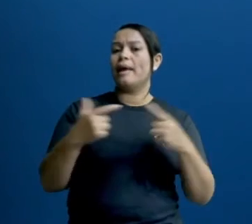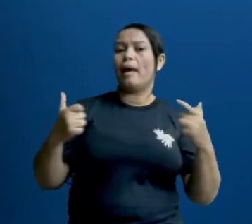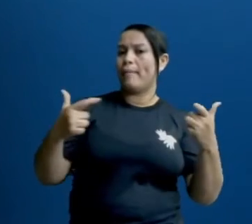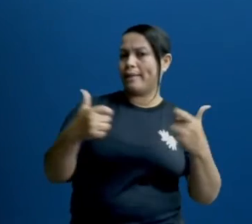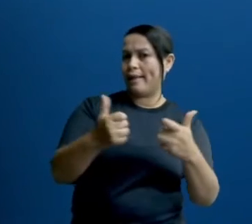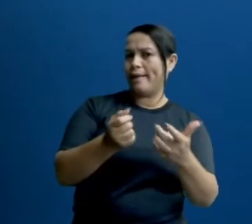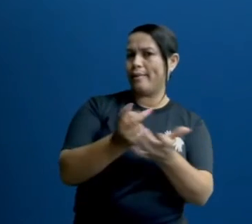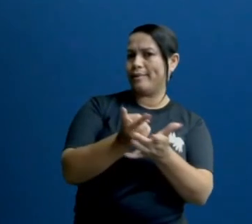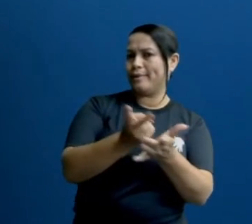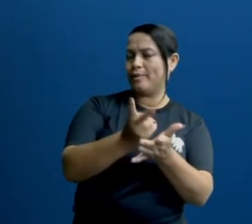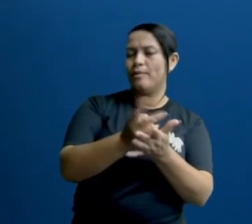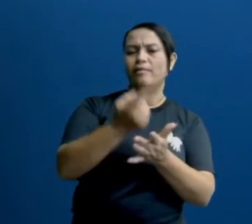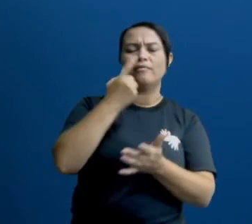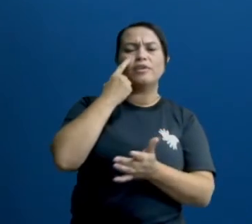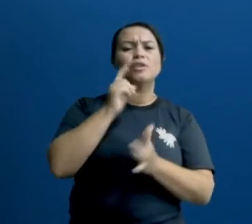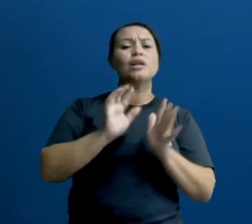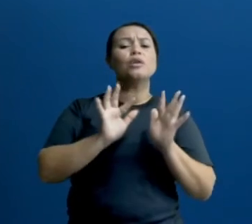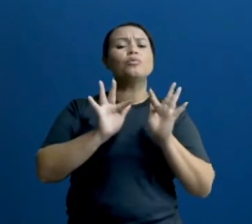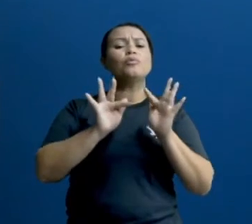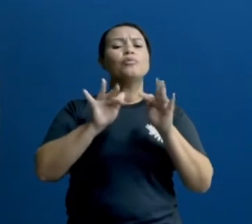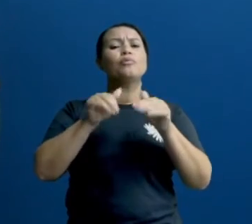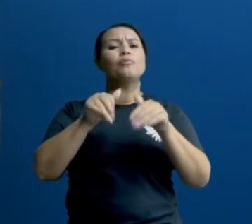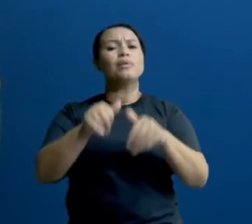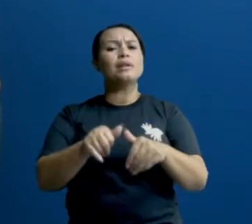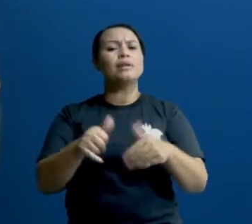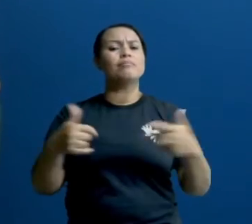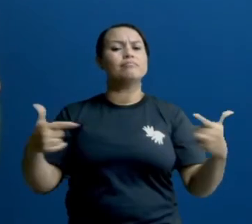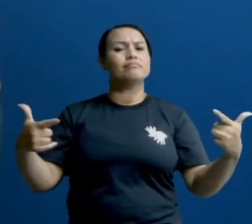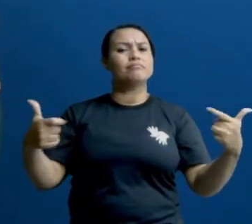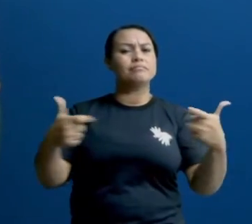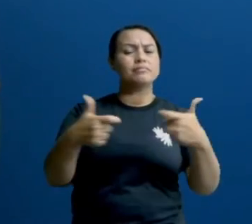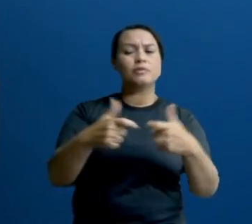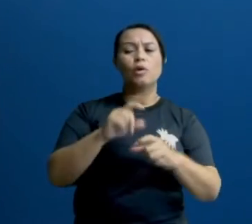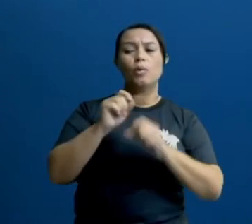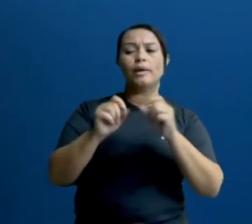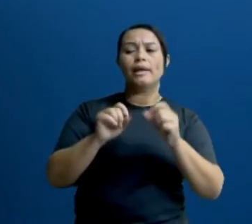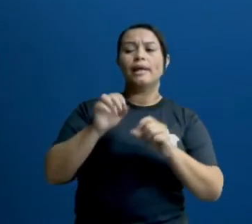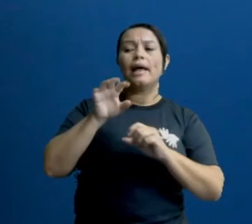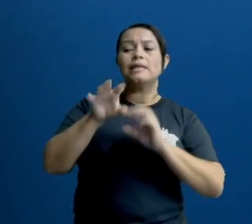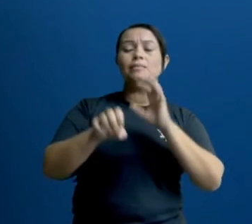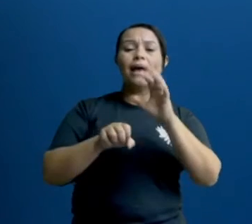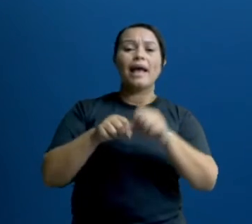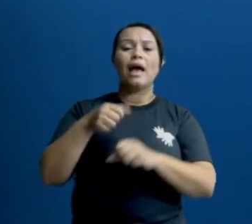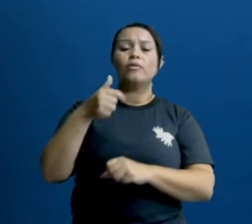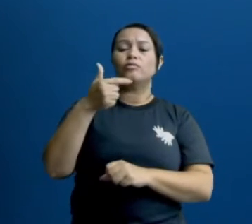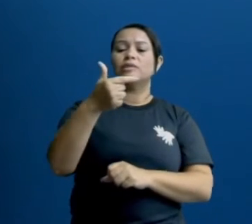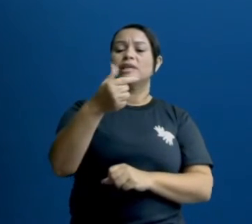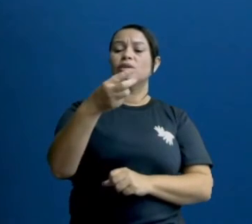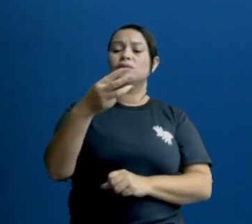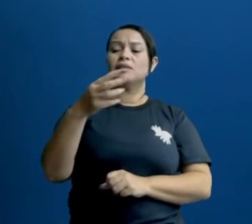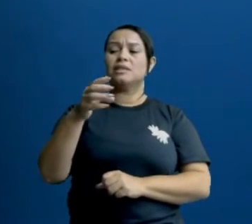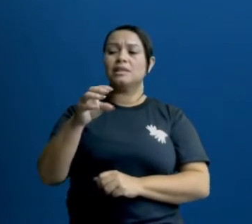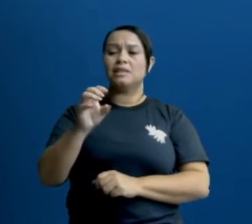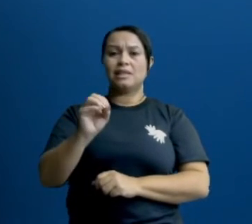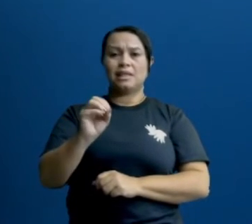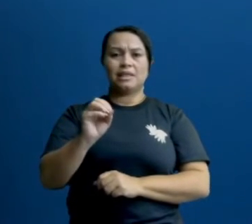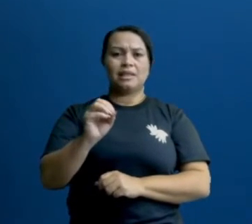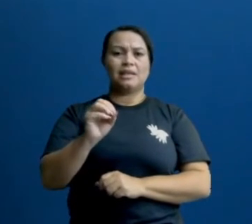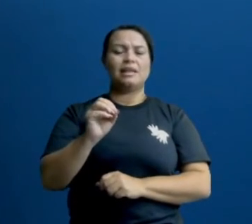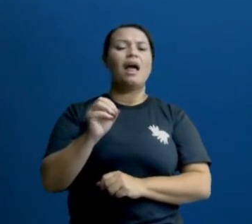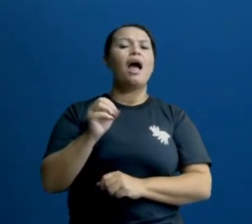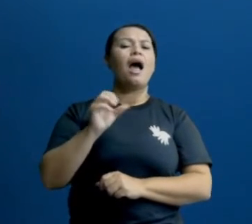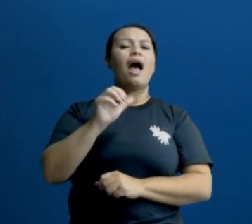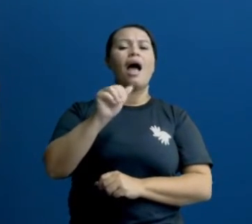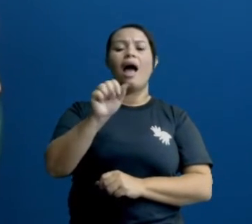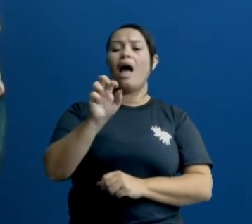não terminou, não é? Ao final da batalha, eles colheram 230 armas. Então, ó,